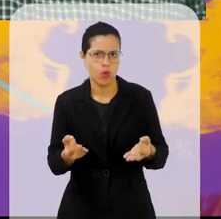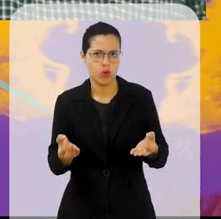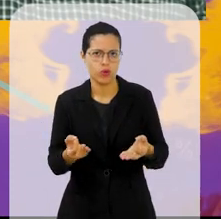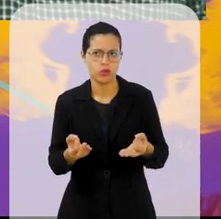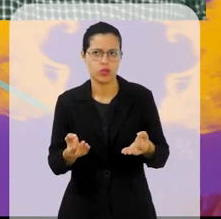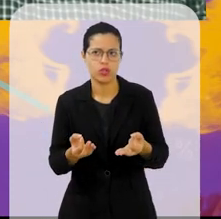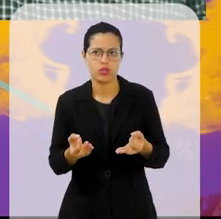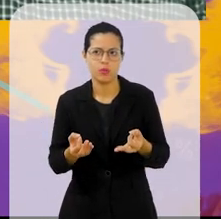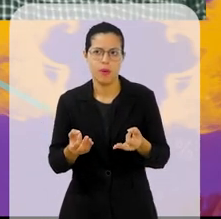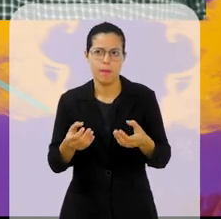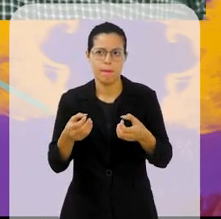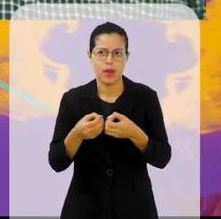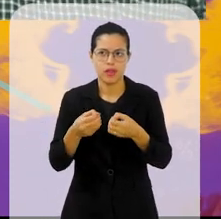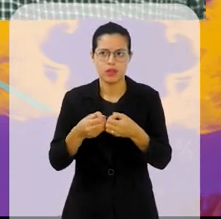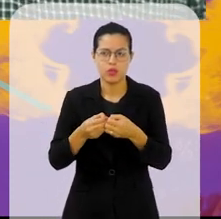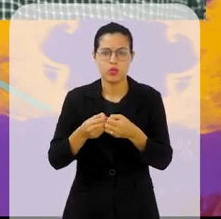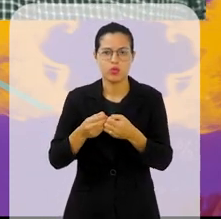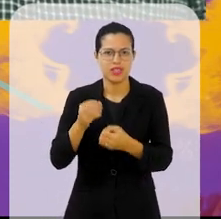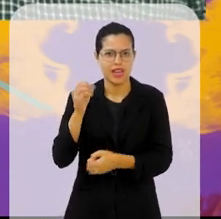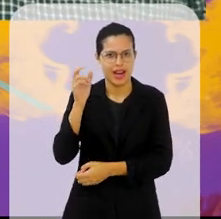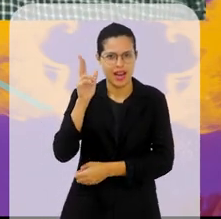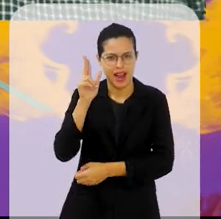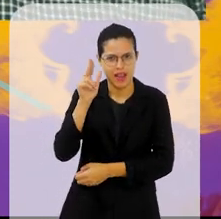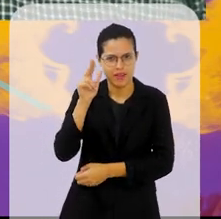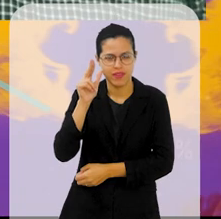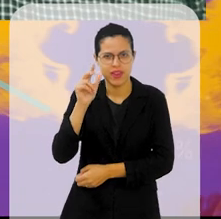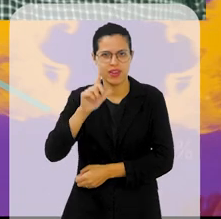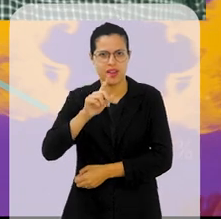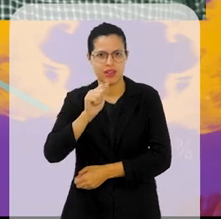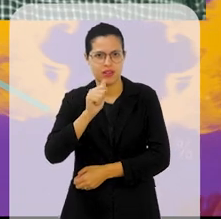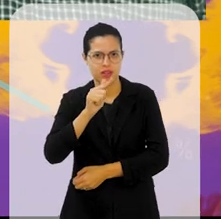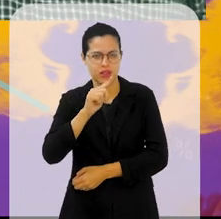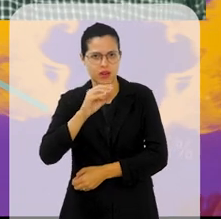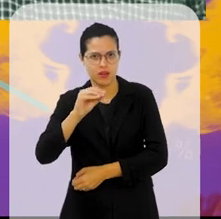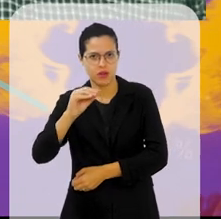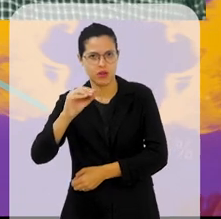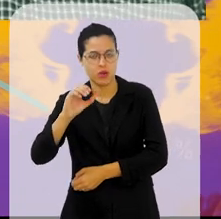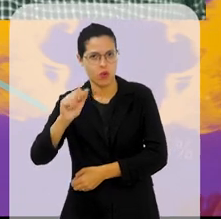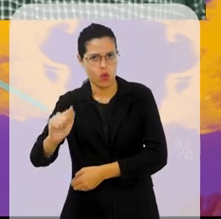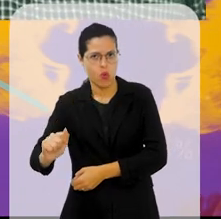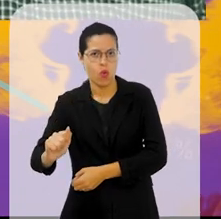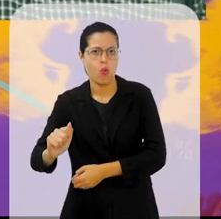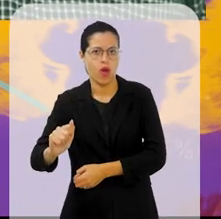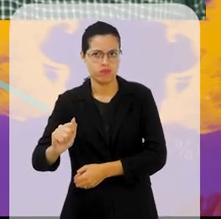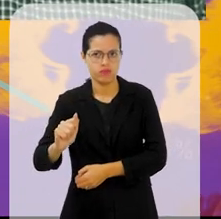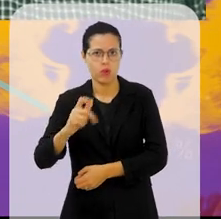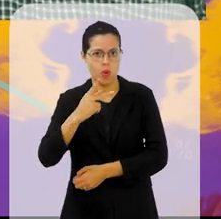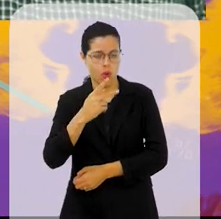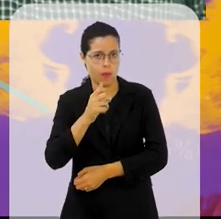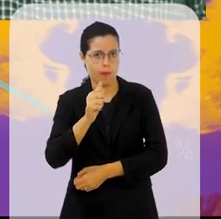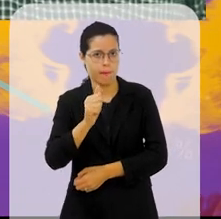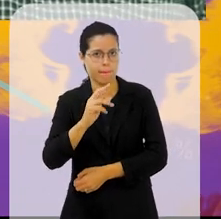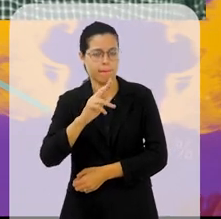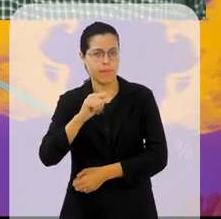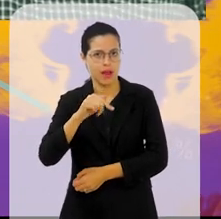espetacular, né? Que é entre a Gávea e a Lagoa. Um parque imenso, né?